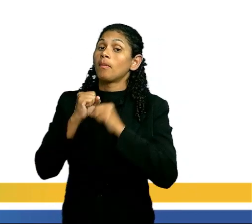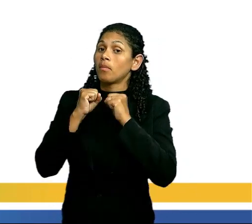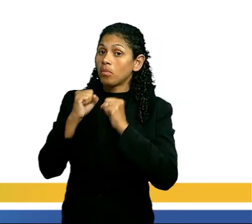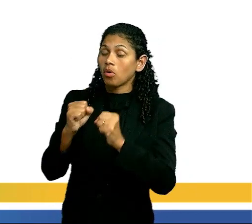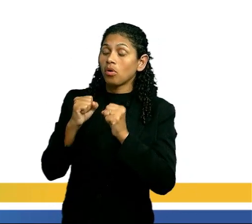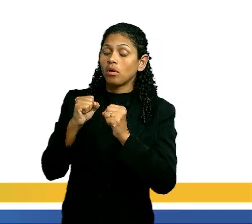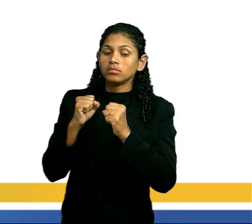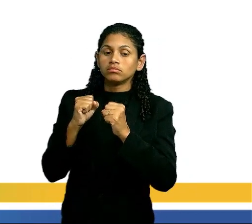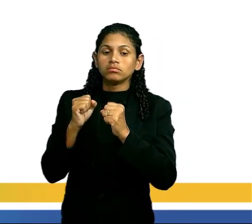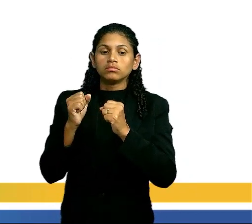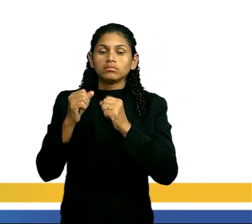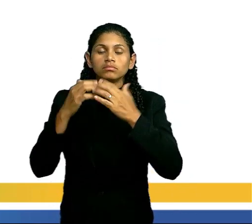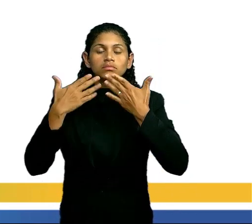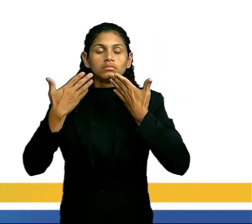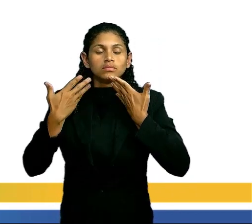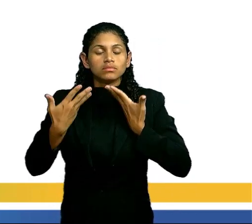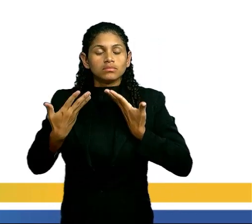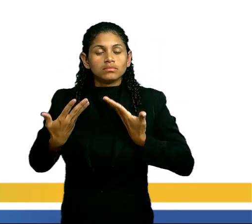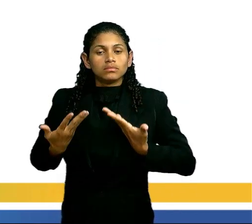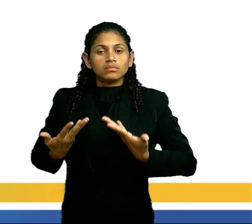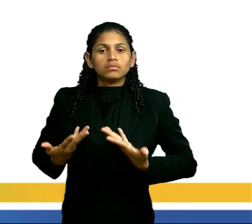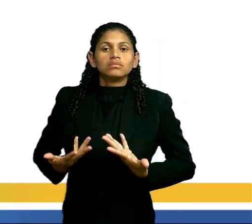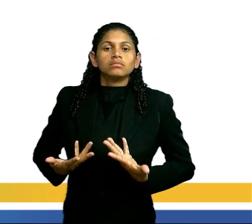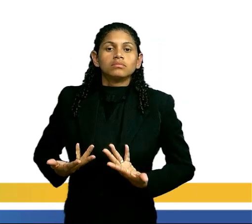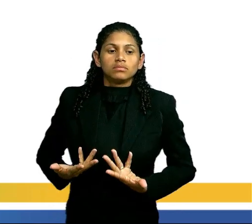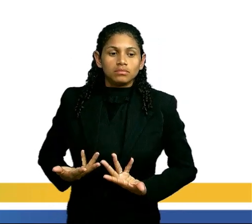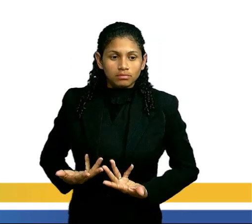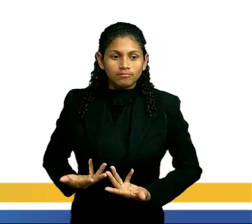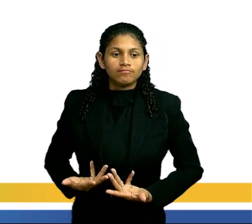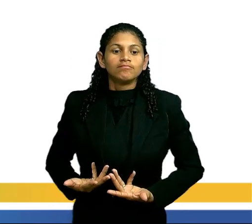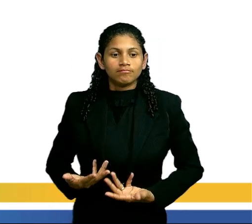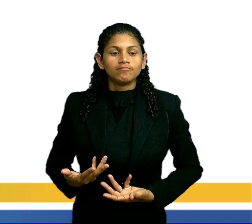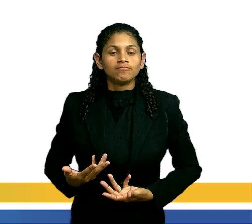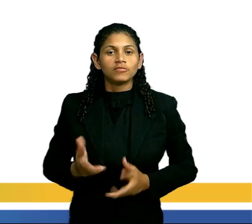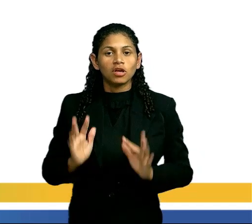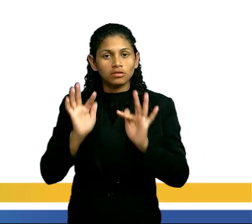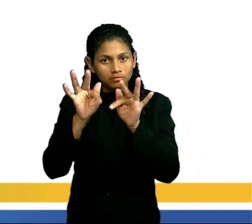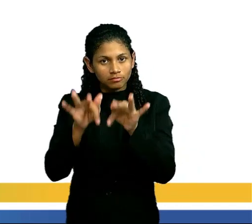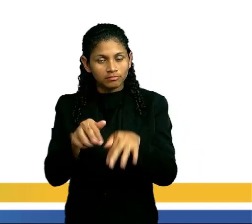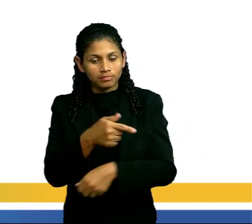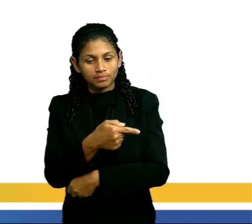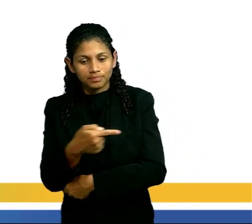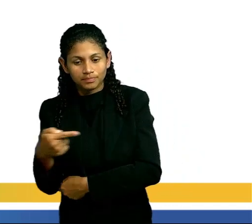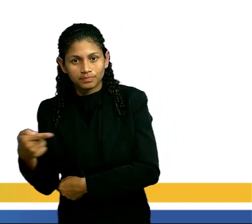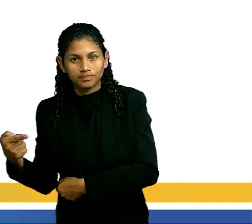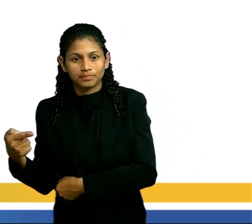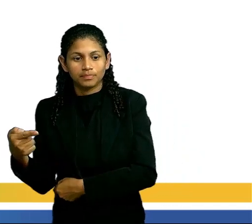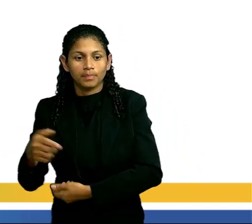Quando é conclusão explicativa, pois vem geralmente após o verbo no